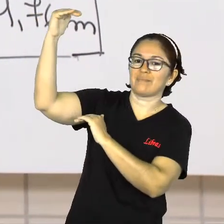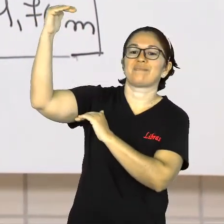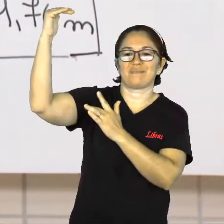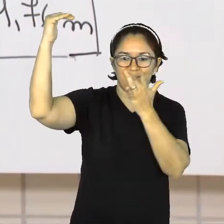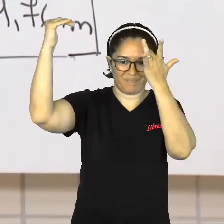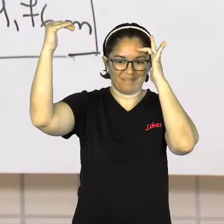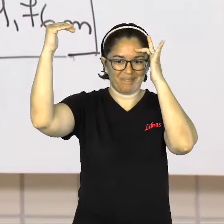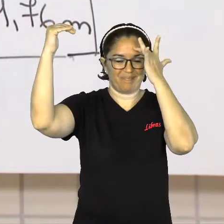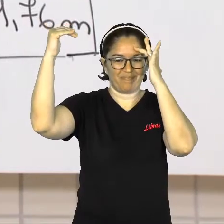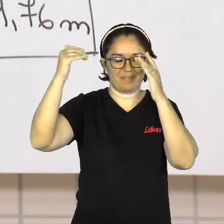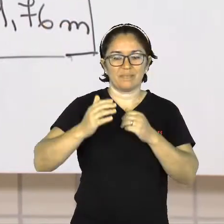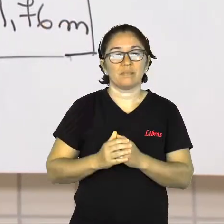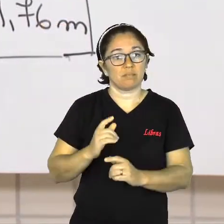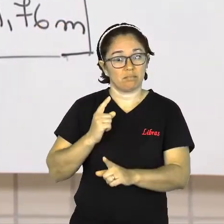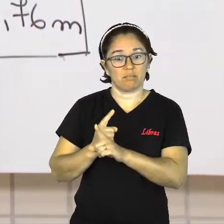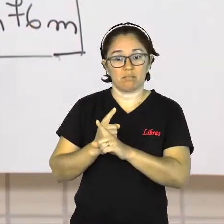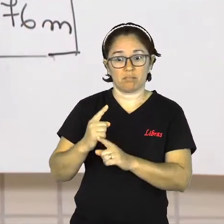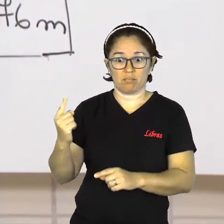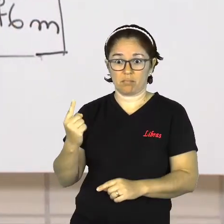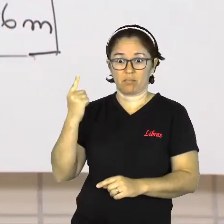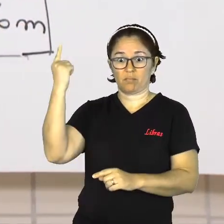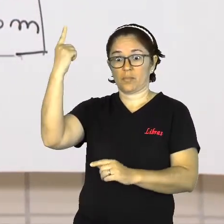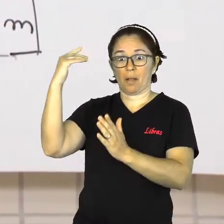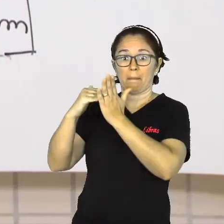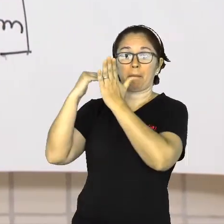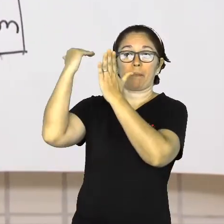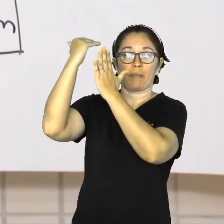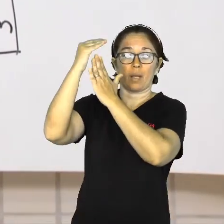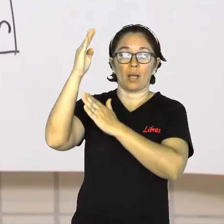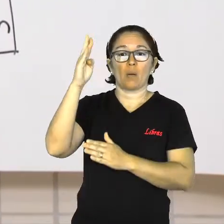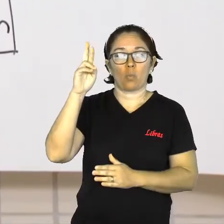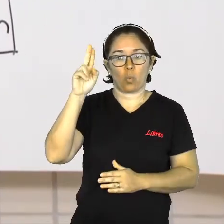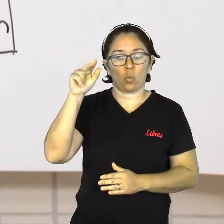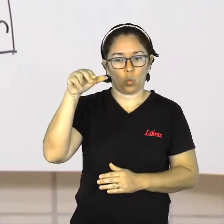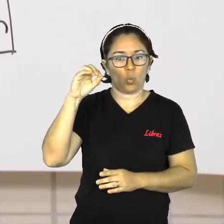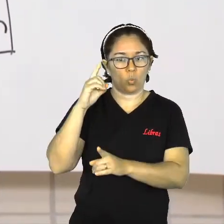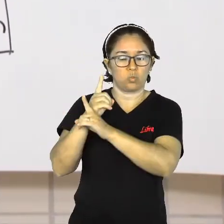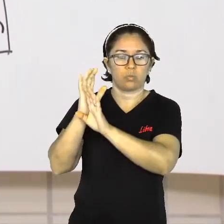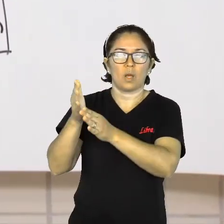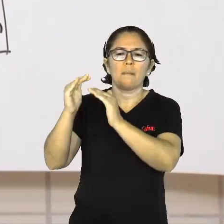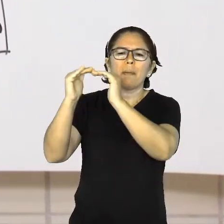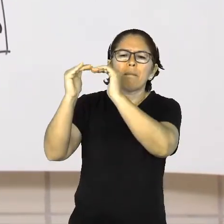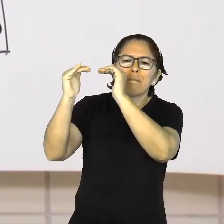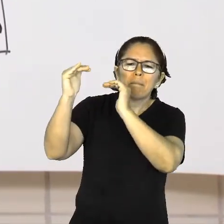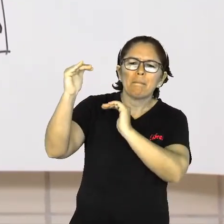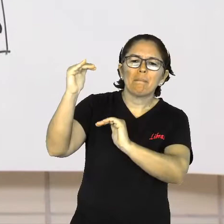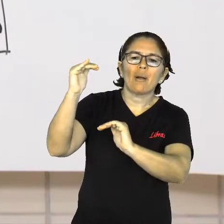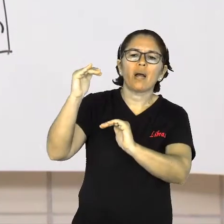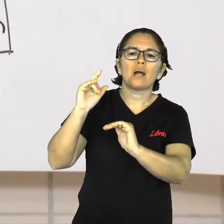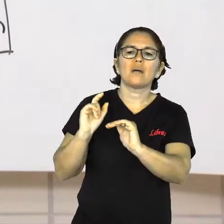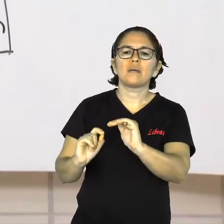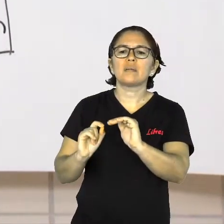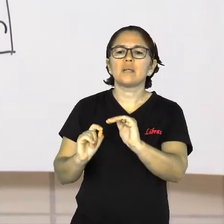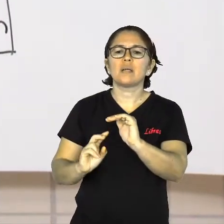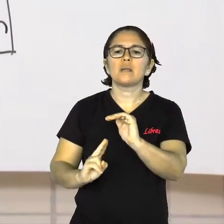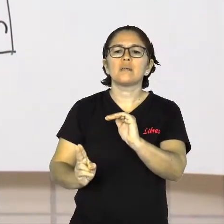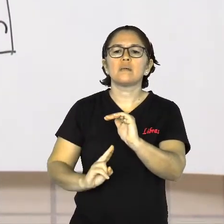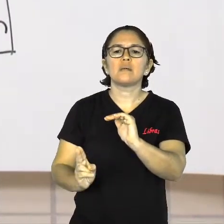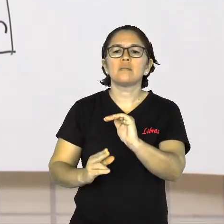alto dessa turminha, quem que é o mais baixinho, o menorzinho dessa turma? Vamos